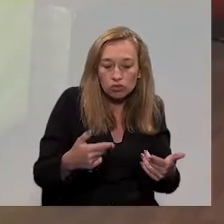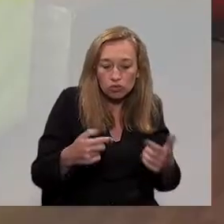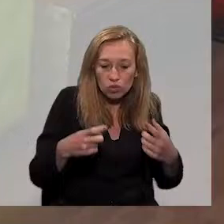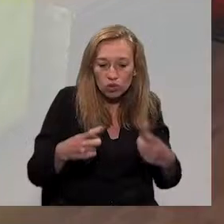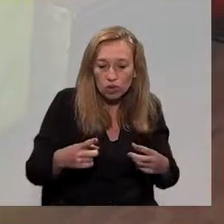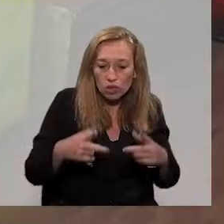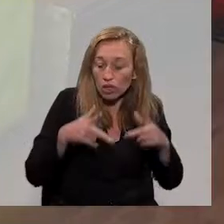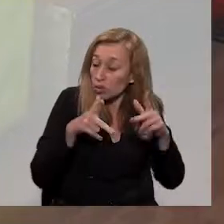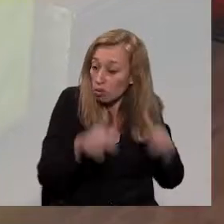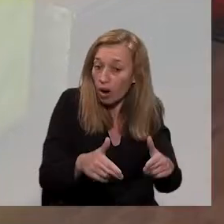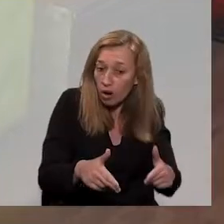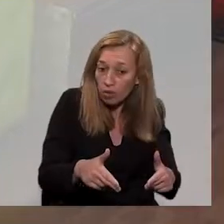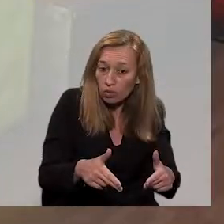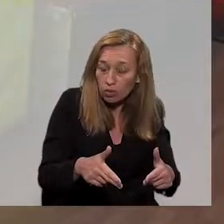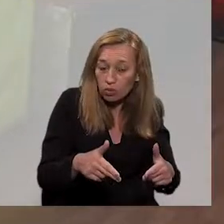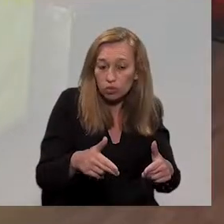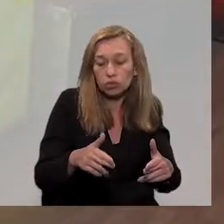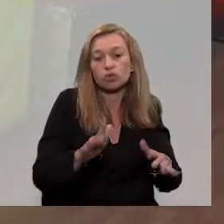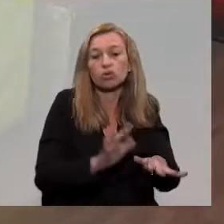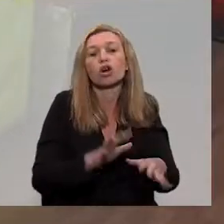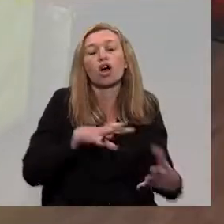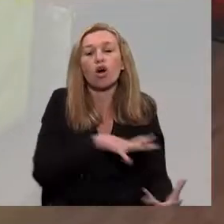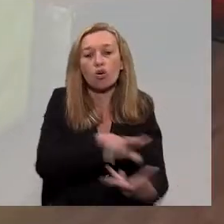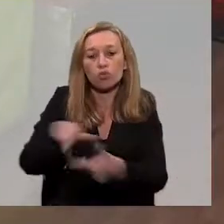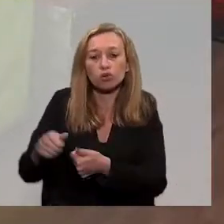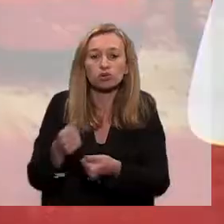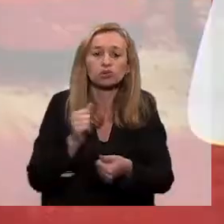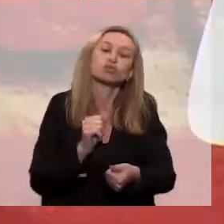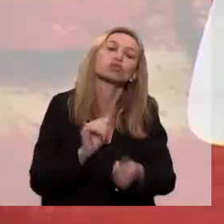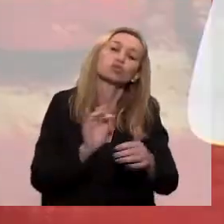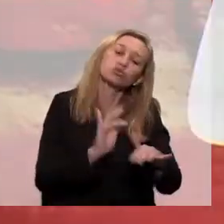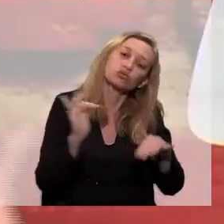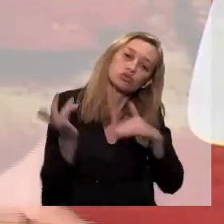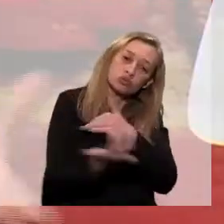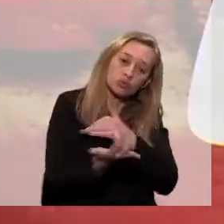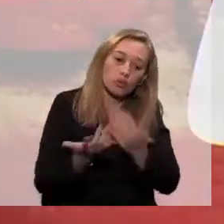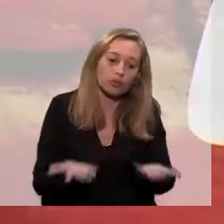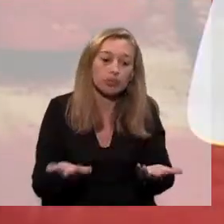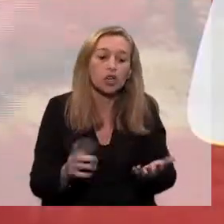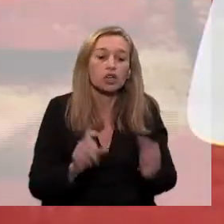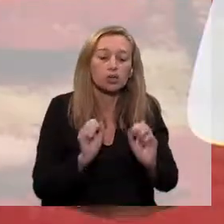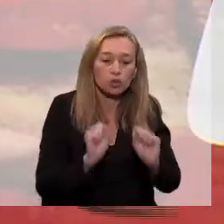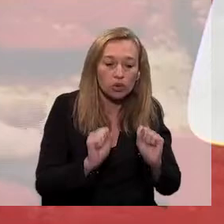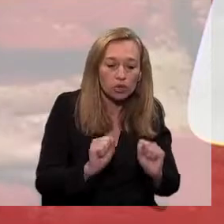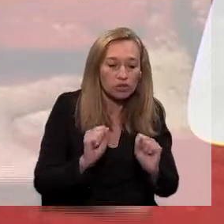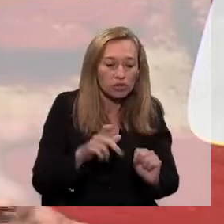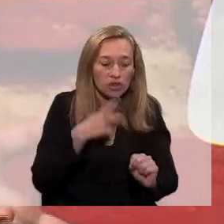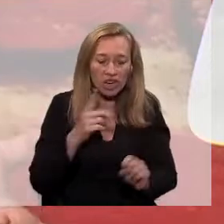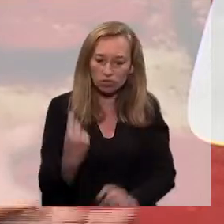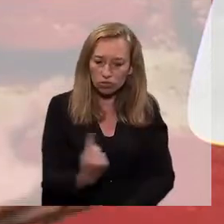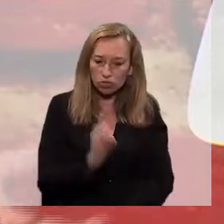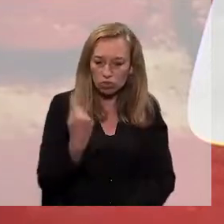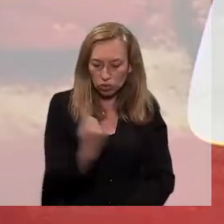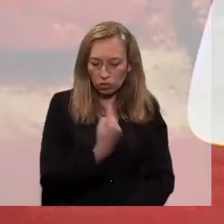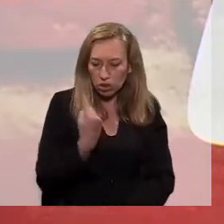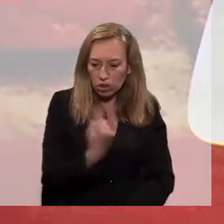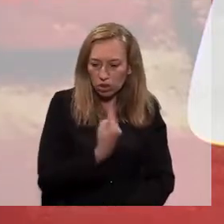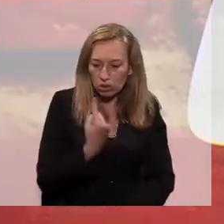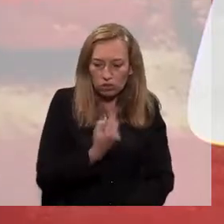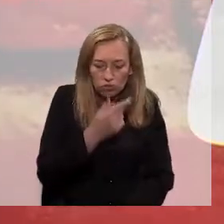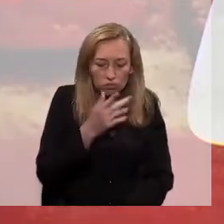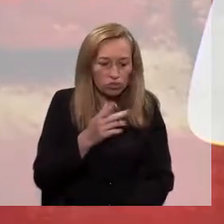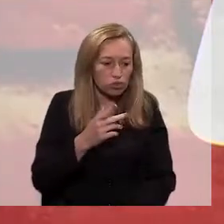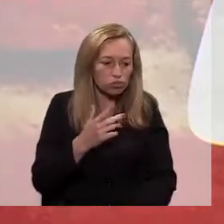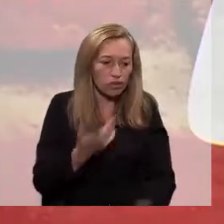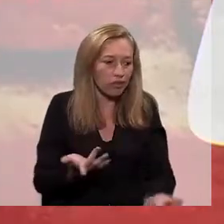determinação desse mundo virtual. E esse isolamento, né, nesse mundo virtual, que acho que a gente pode chamar isso de um isolamento, né, porque não